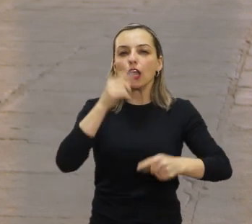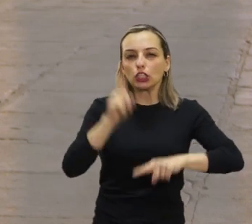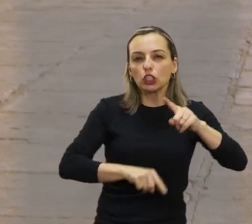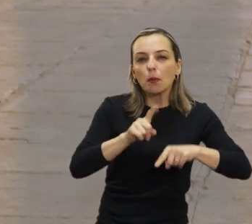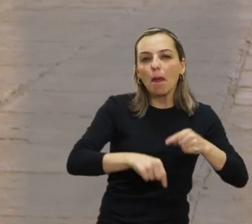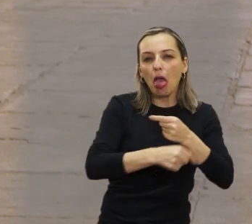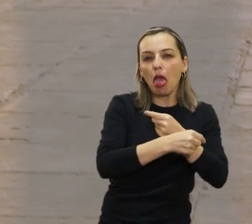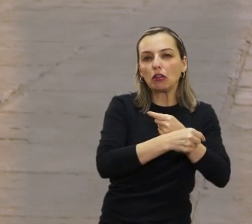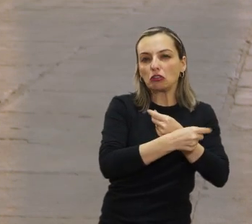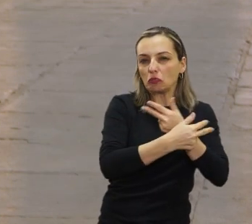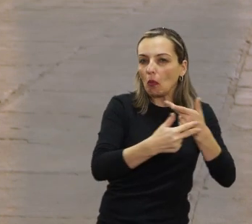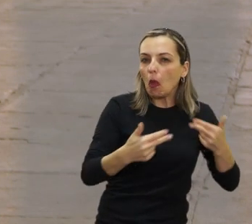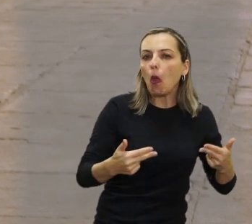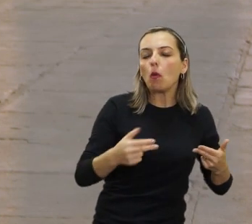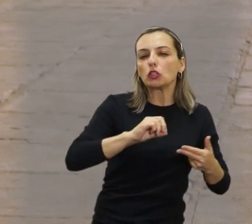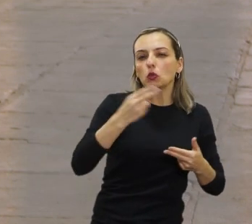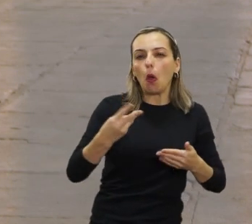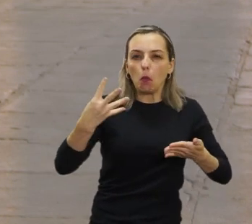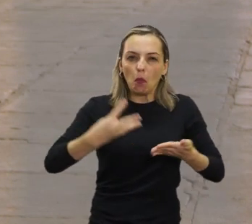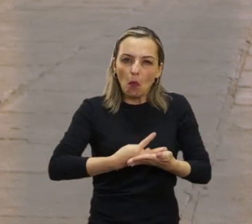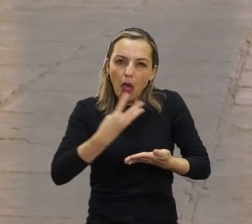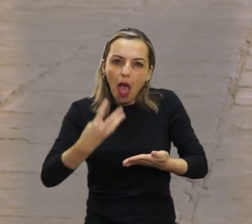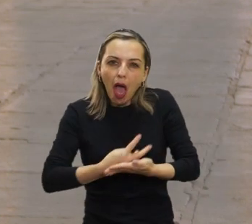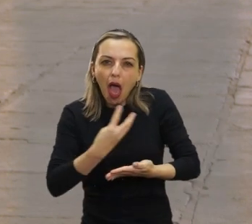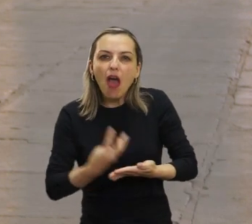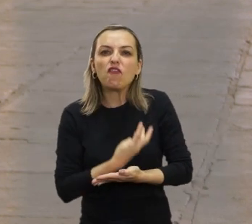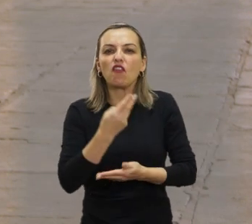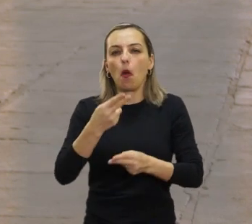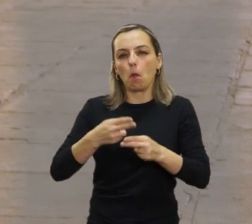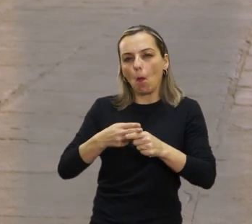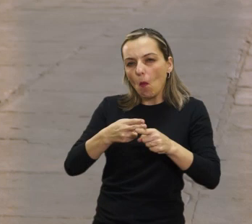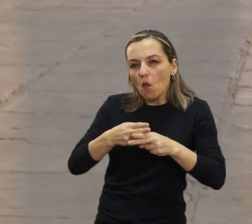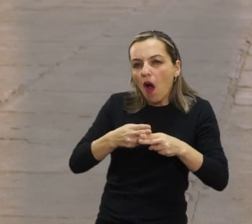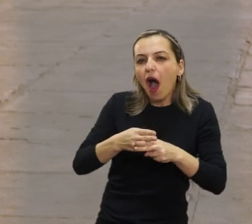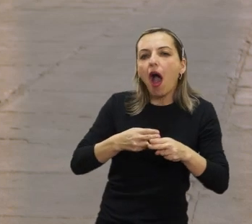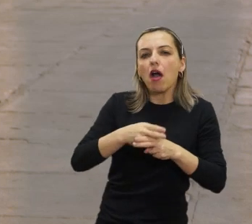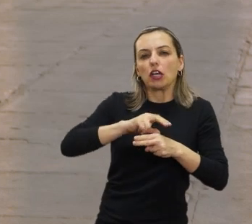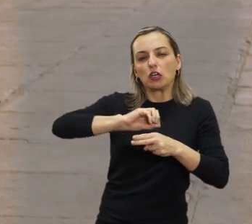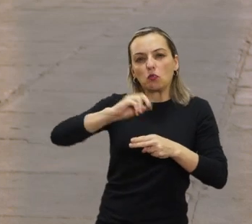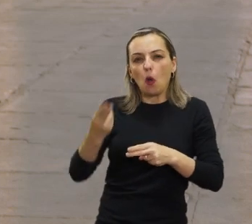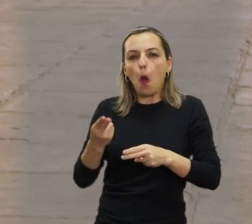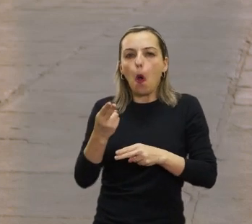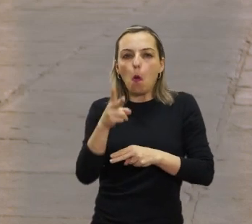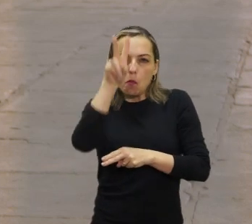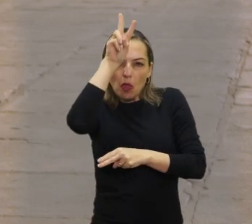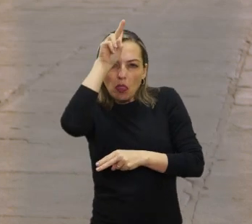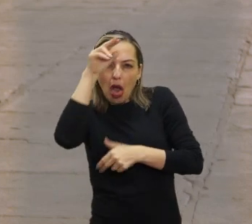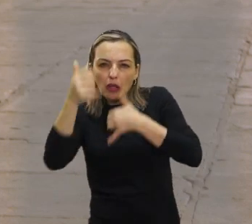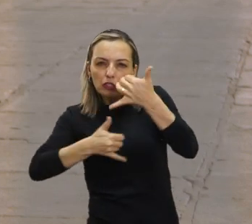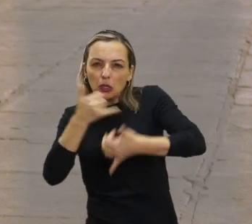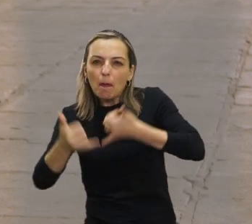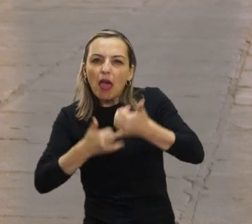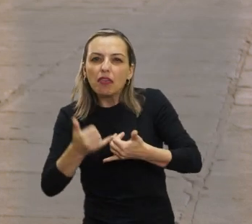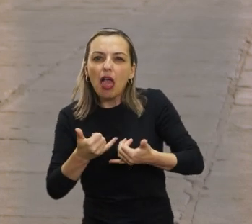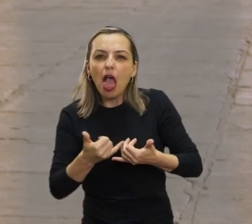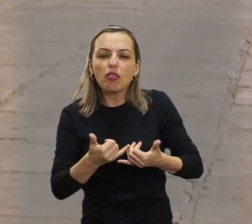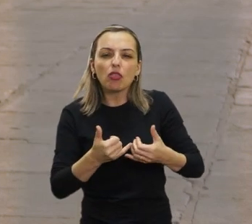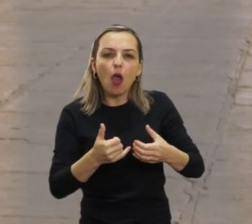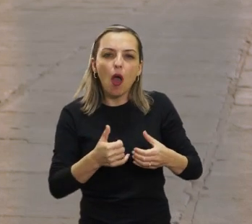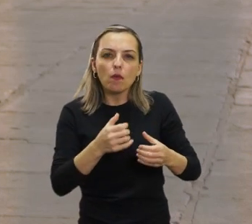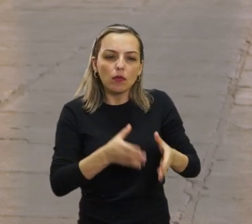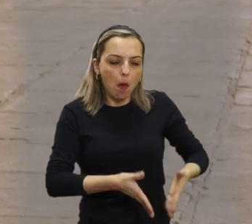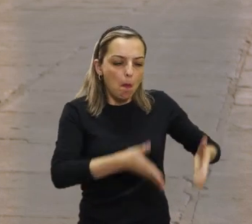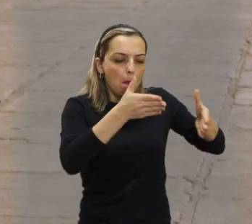muitas vezes ainda faz isso, o costume de ficar com objetos muito aleatórios, assim. Então ela ficava guardando